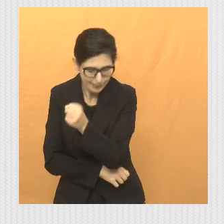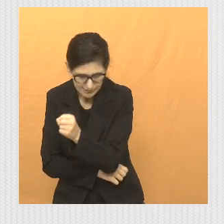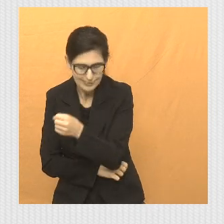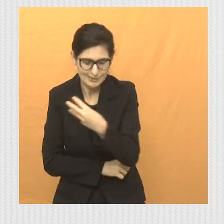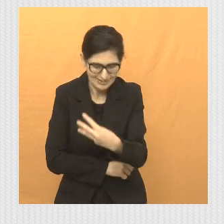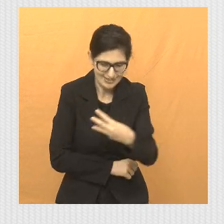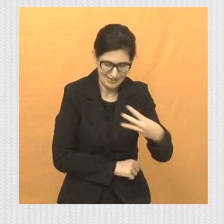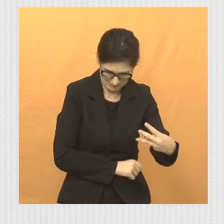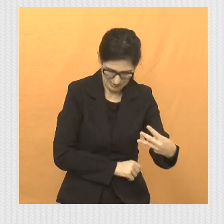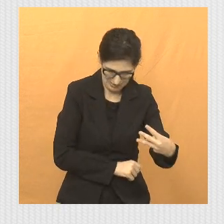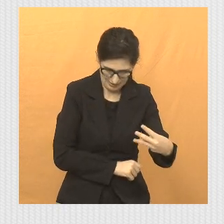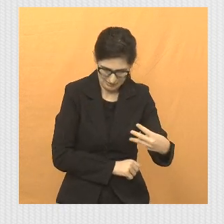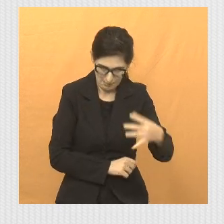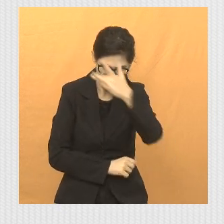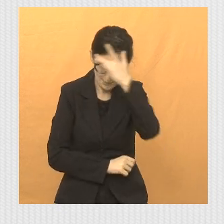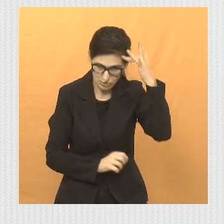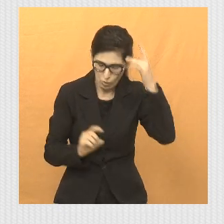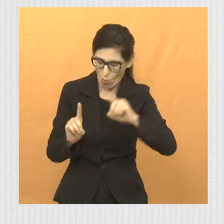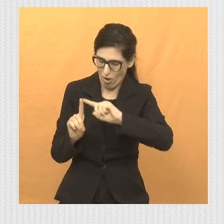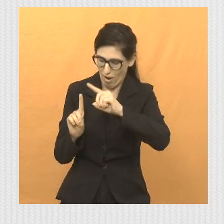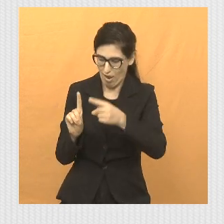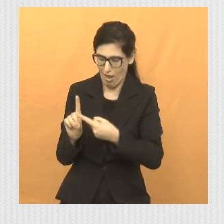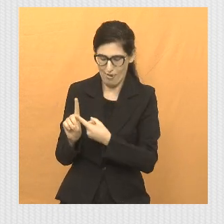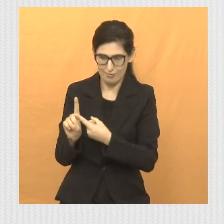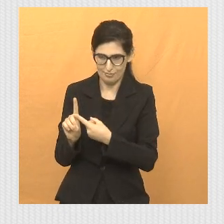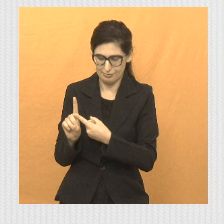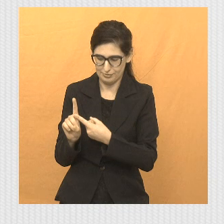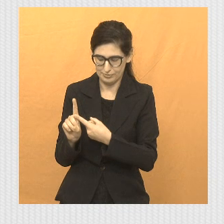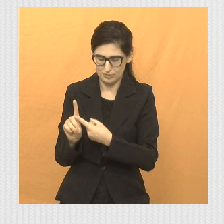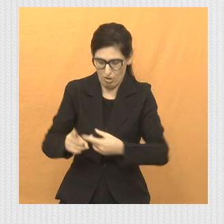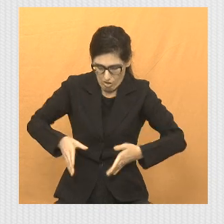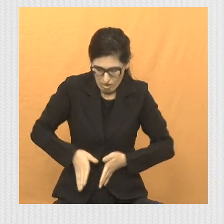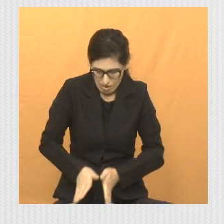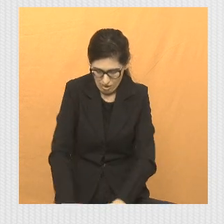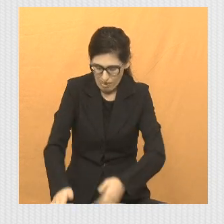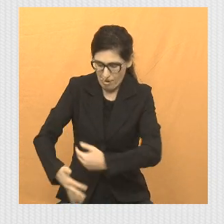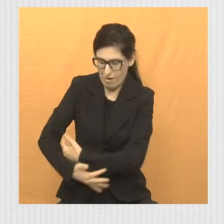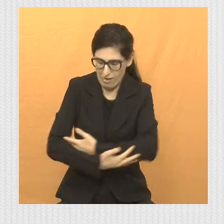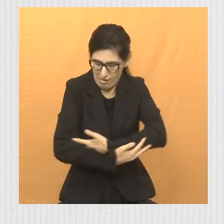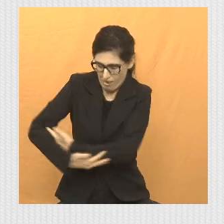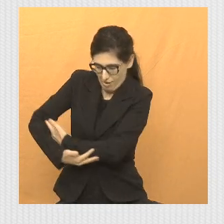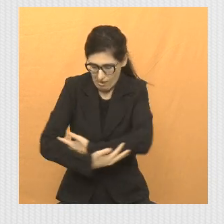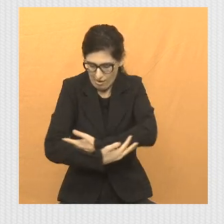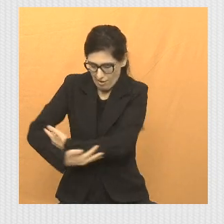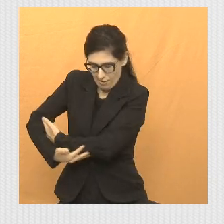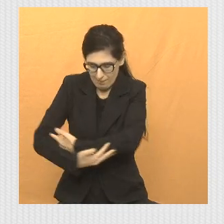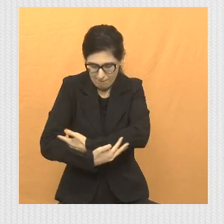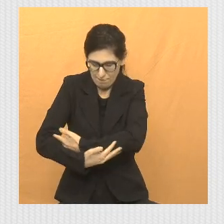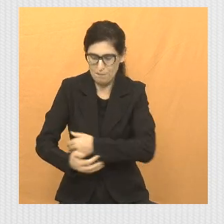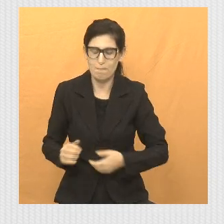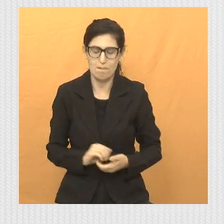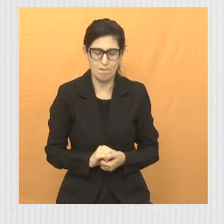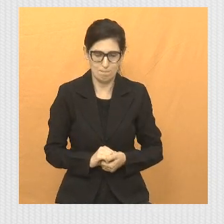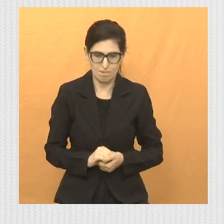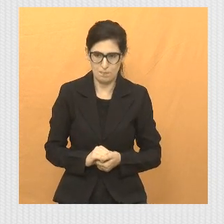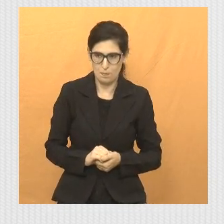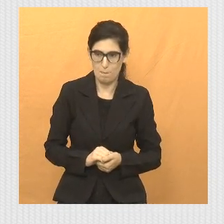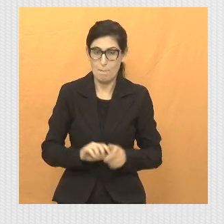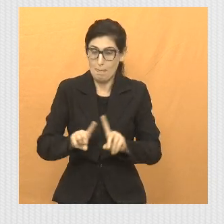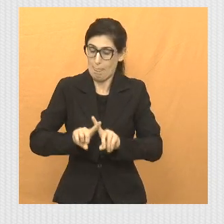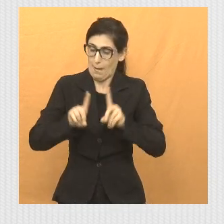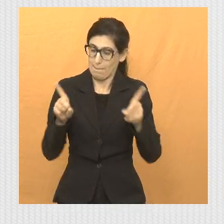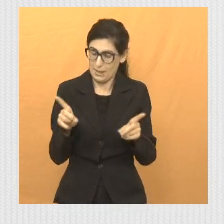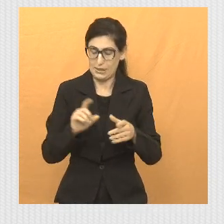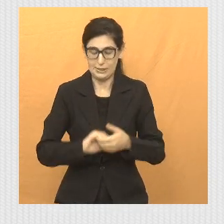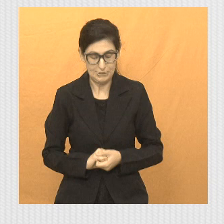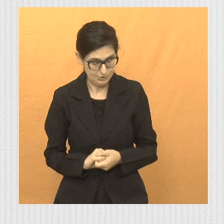833, que é o número de gestantes que teve um parto. No entanto, nessa estratificação